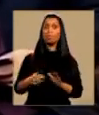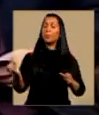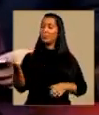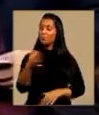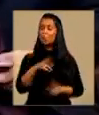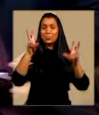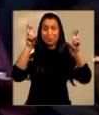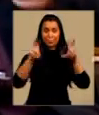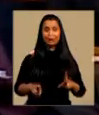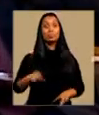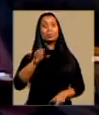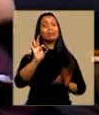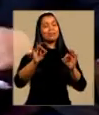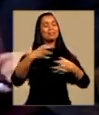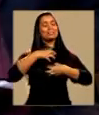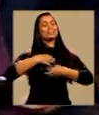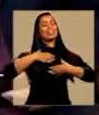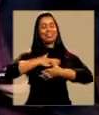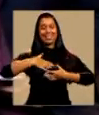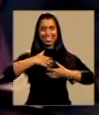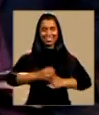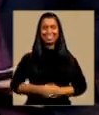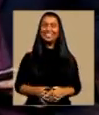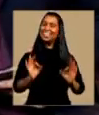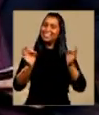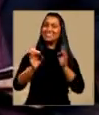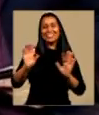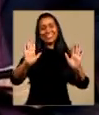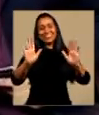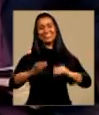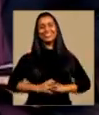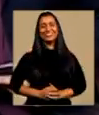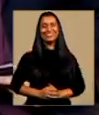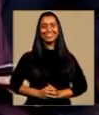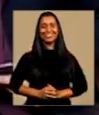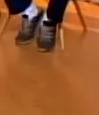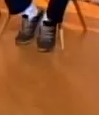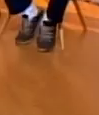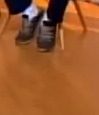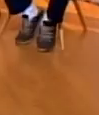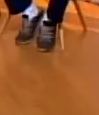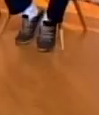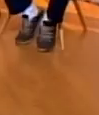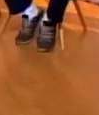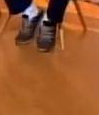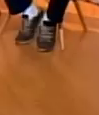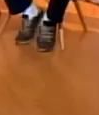programa inédito, com um tema que eu tenho certeza que vai agradar a você. É isso mesmo. Até mais. Tchau.